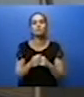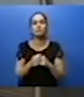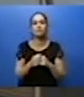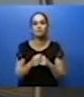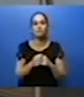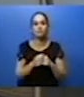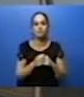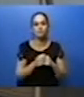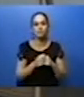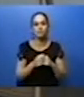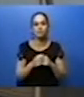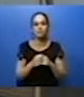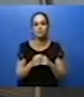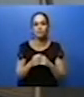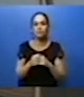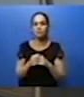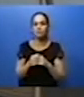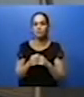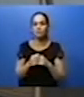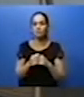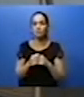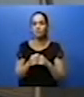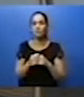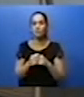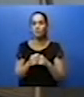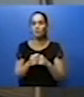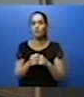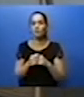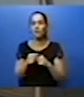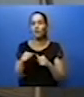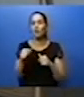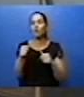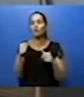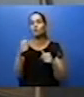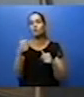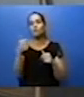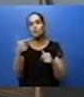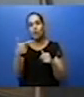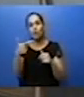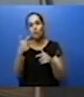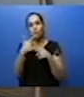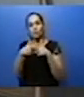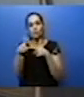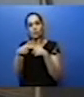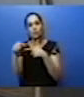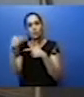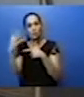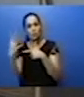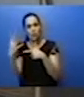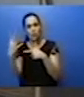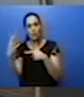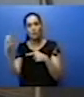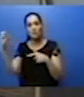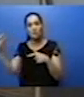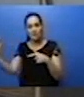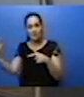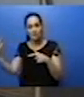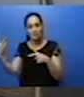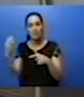114 12 / 4 33 x39